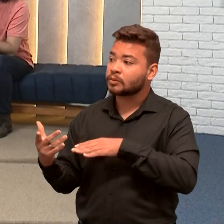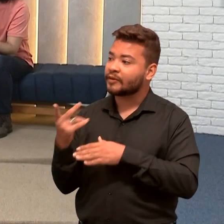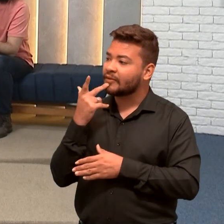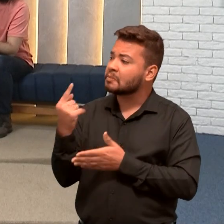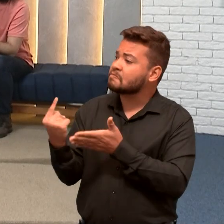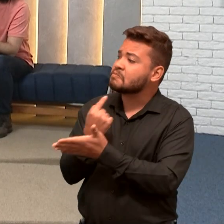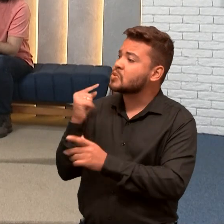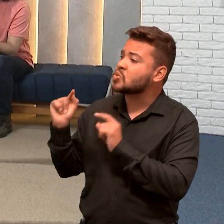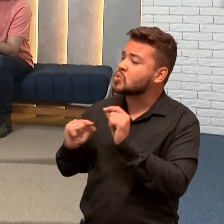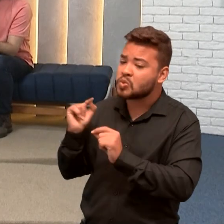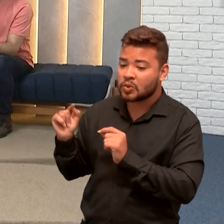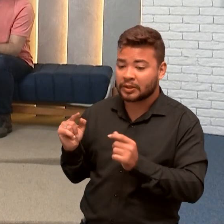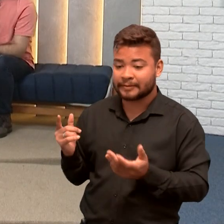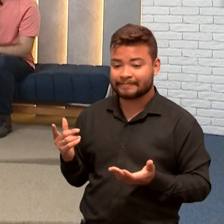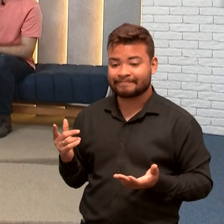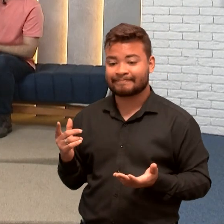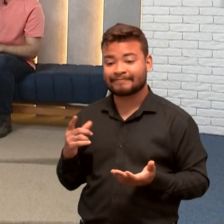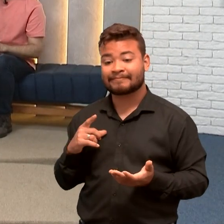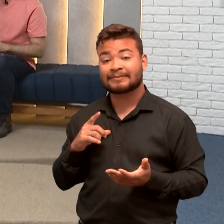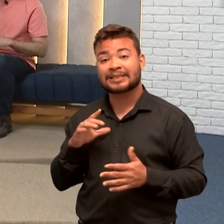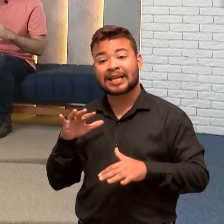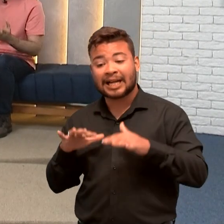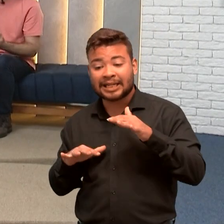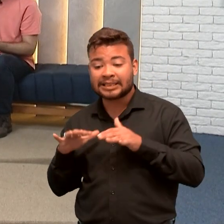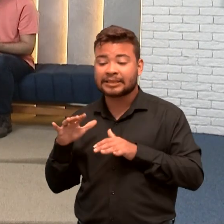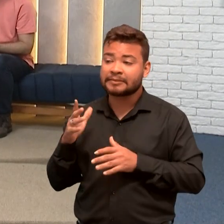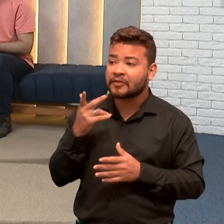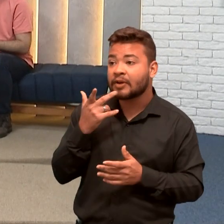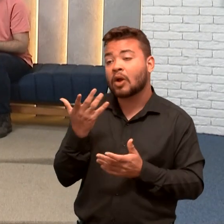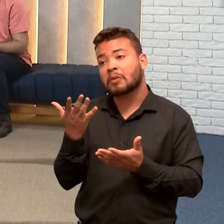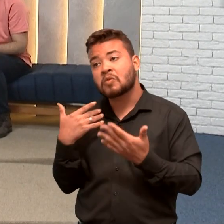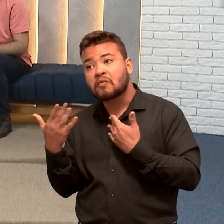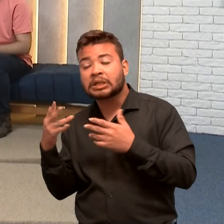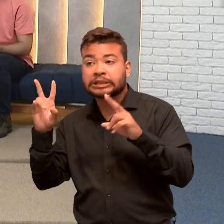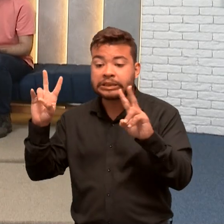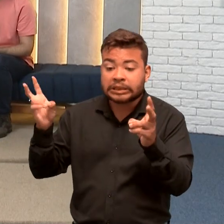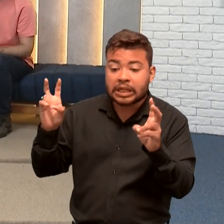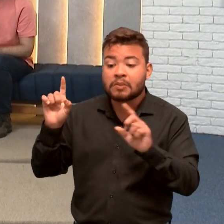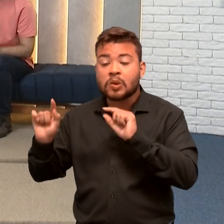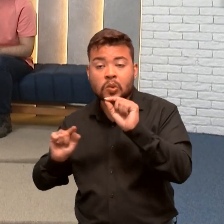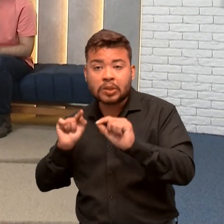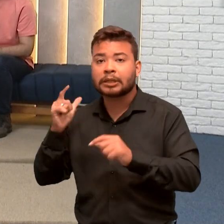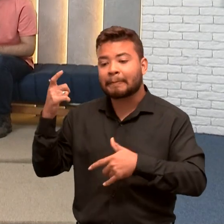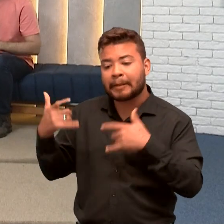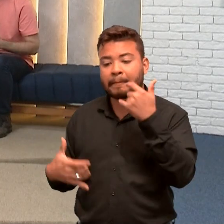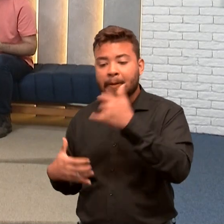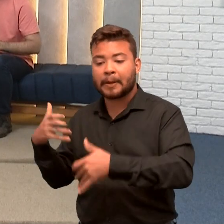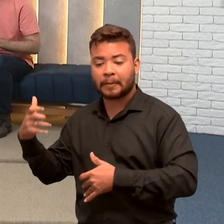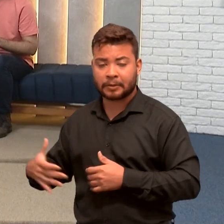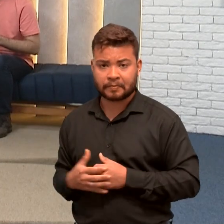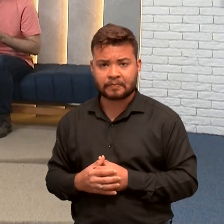vai me fazer? E aí a gente às vezes fala ali o rumo da prosa, né? O rumo da conversa. Mas